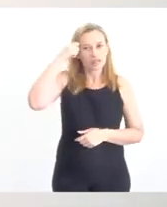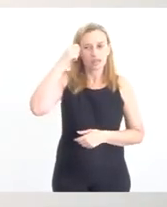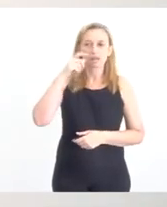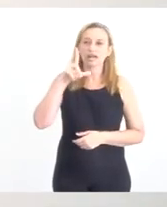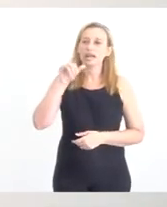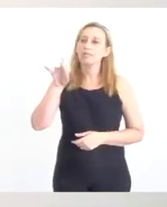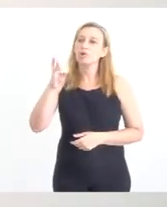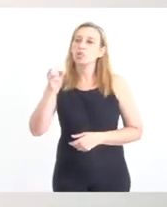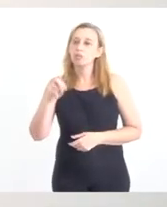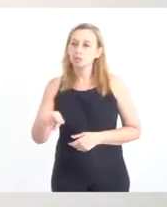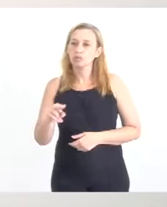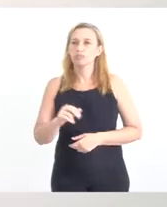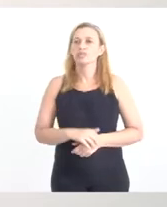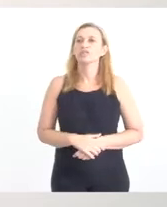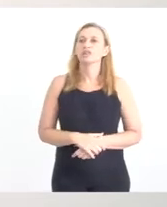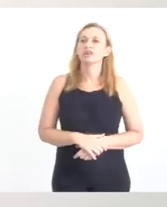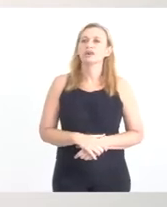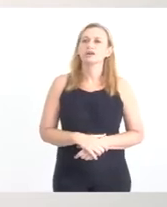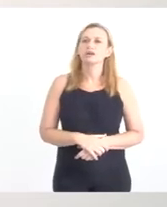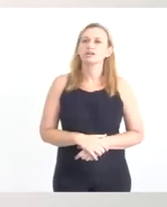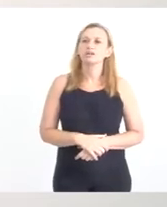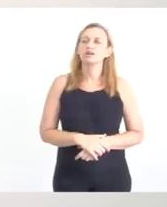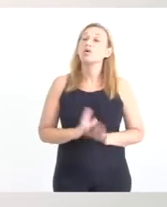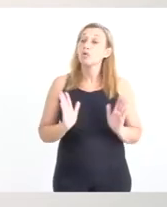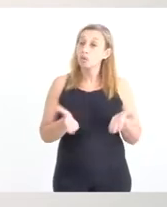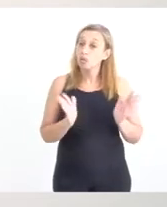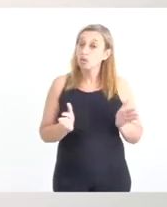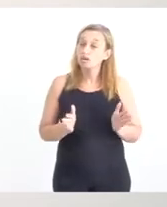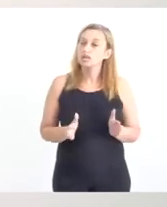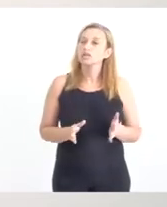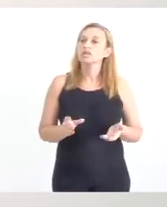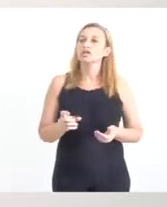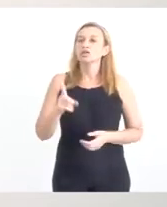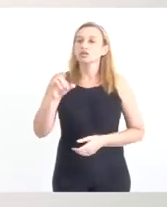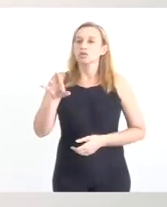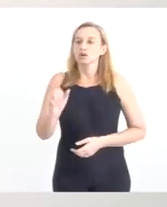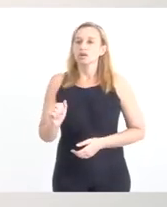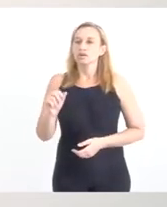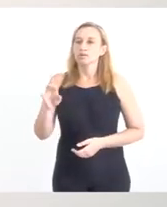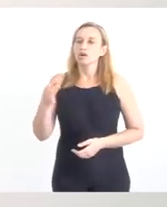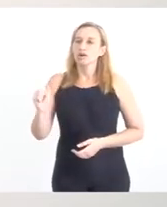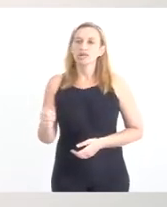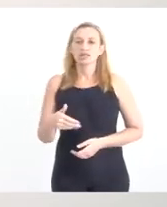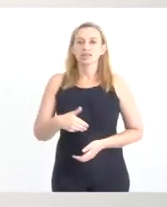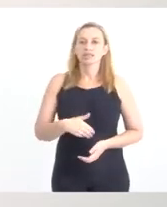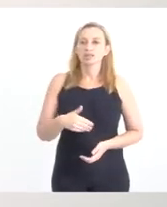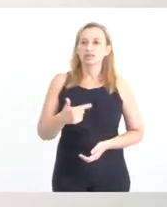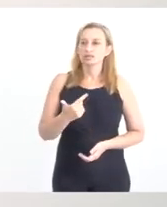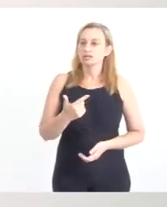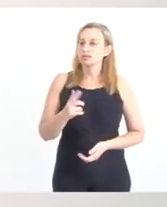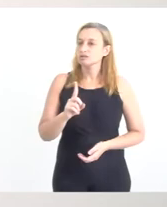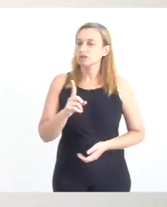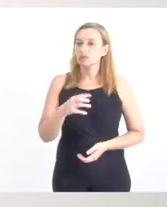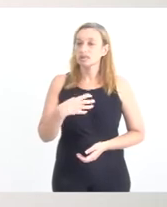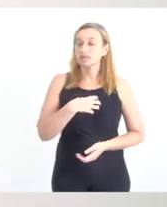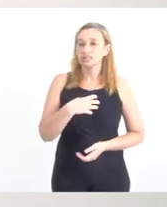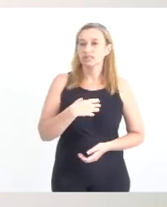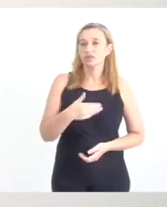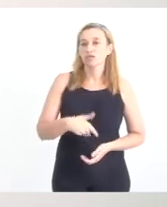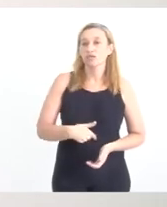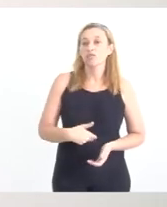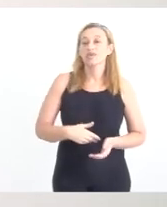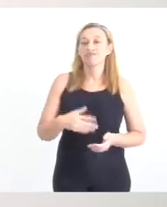Leblon e hoje faz com que dona Maurícia não passe fome então